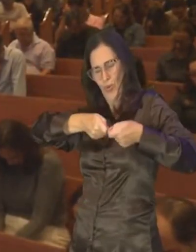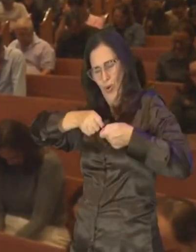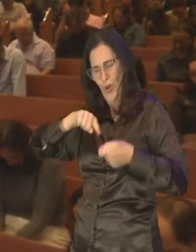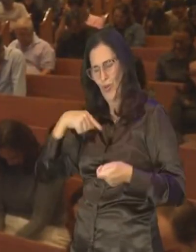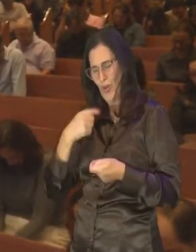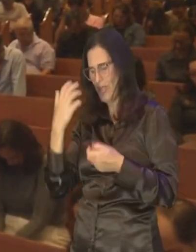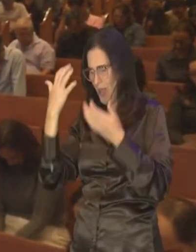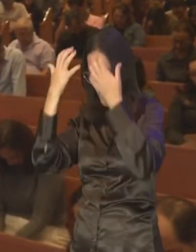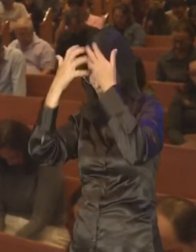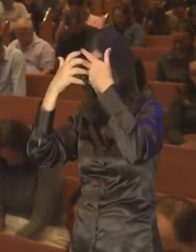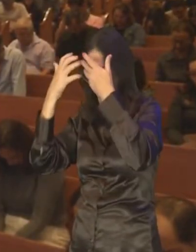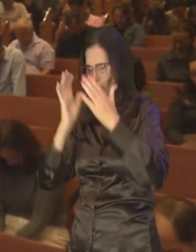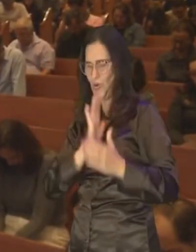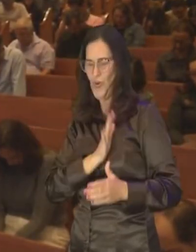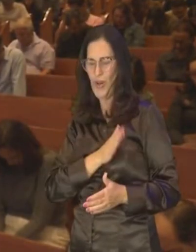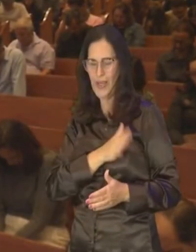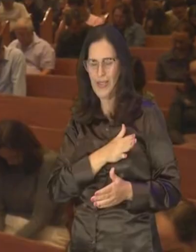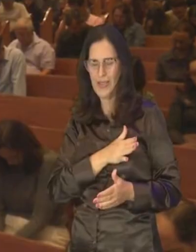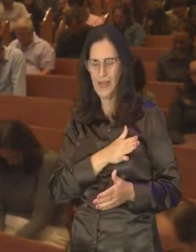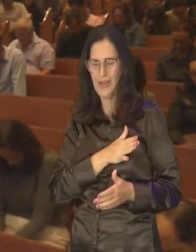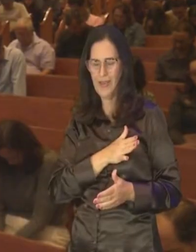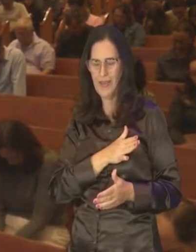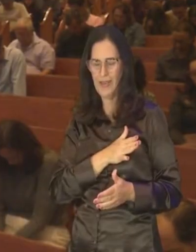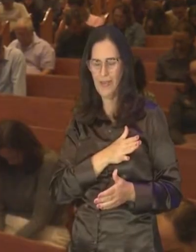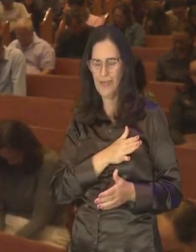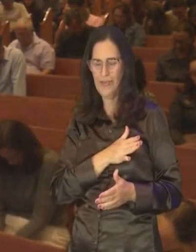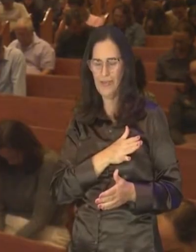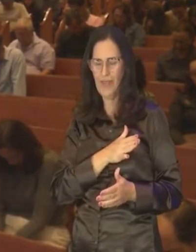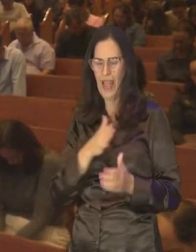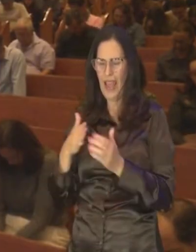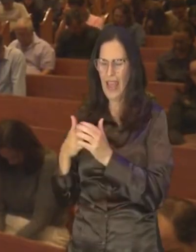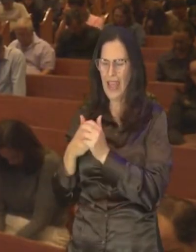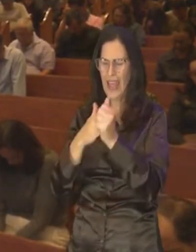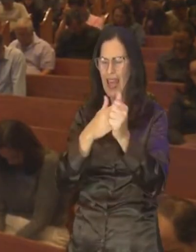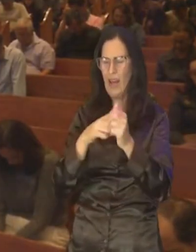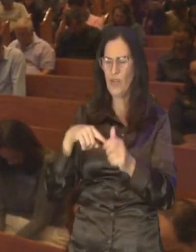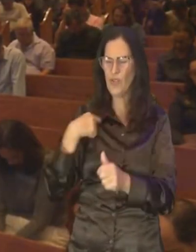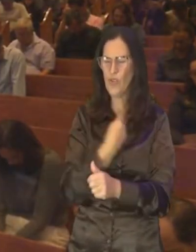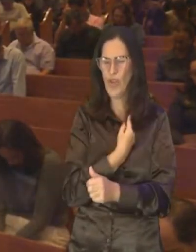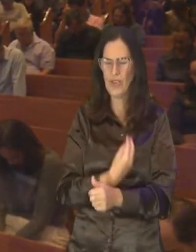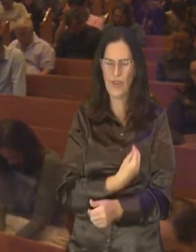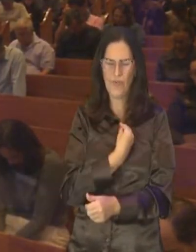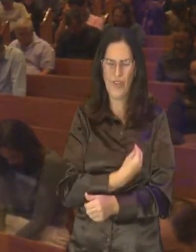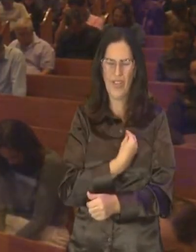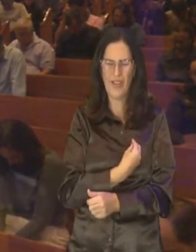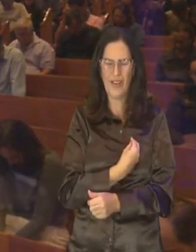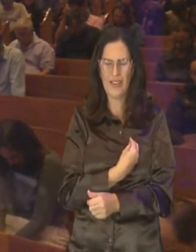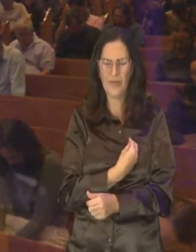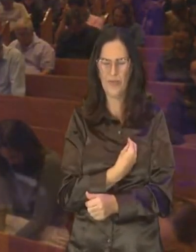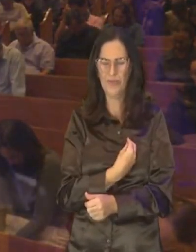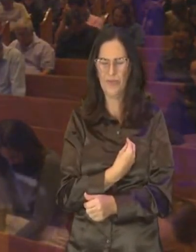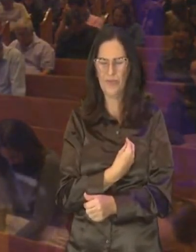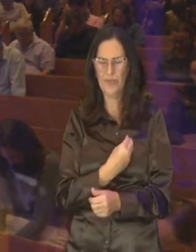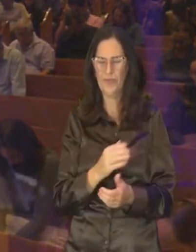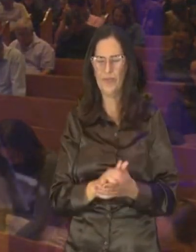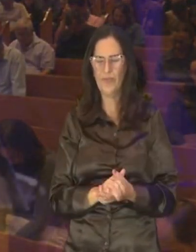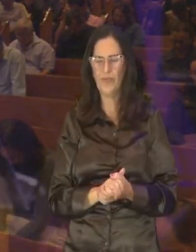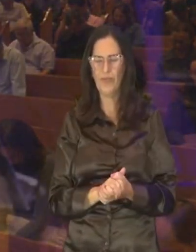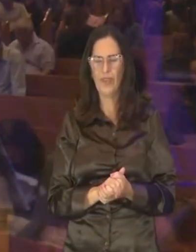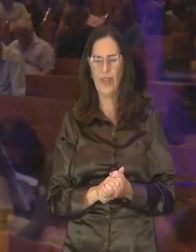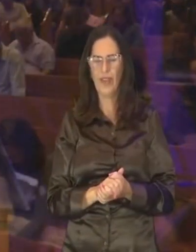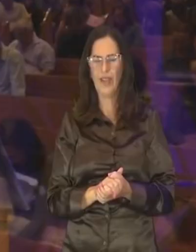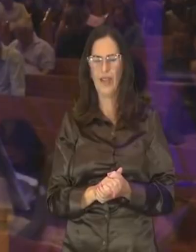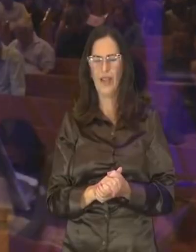do nosso coração. Guia, Senhor Deus, os nossos passos, as